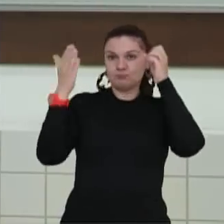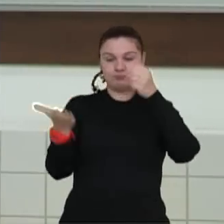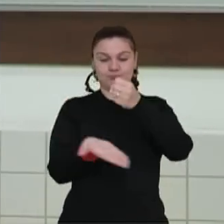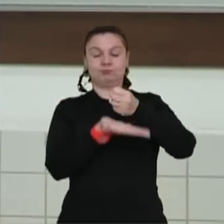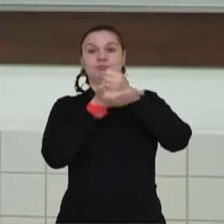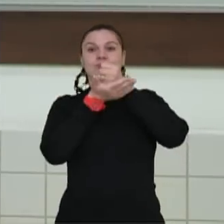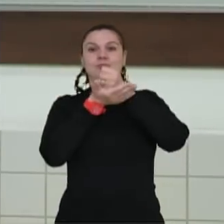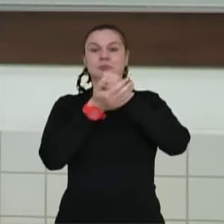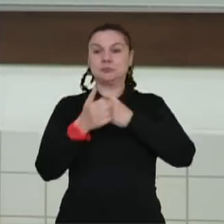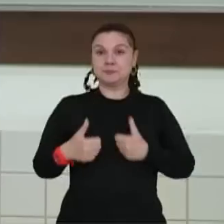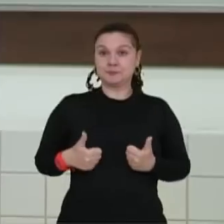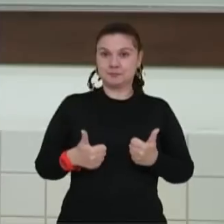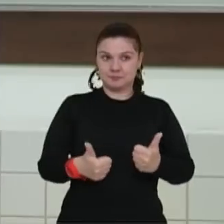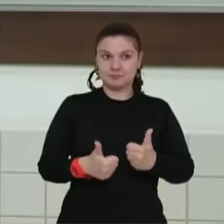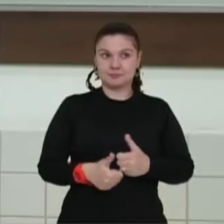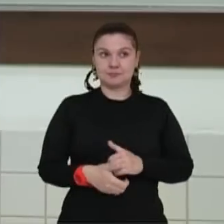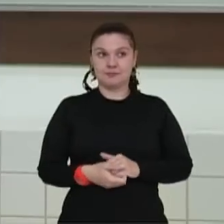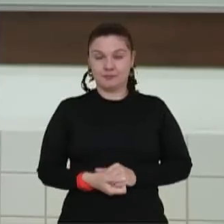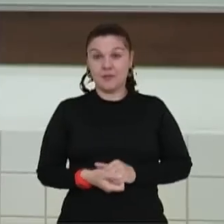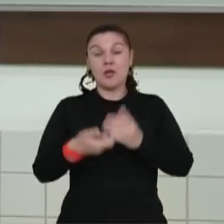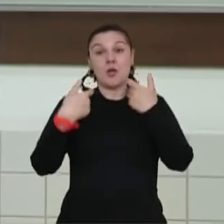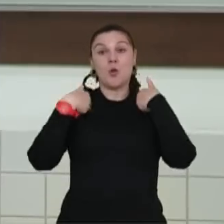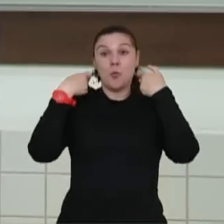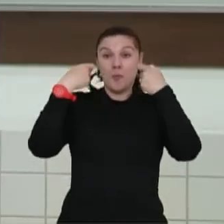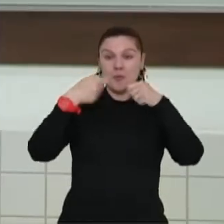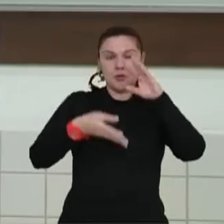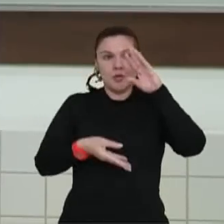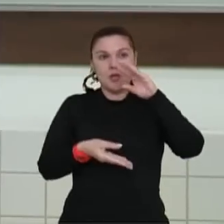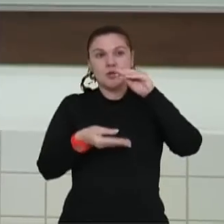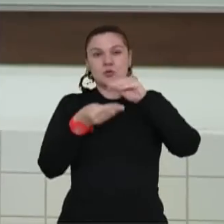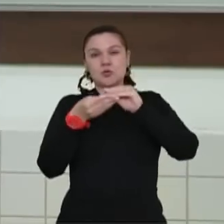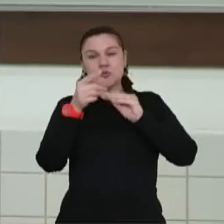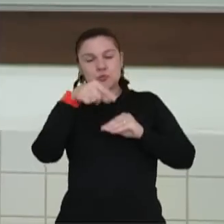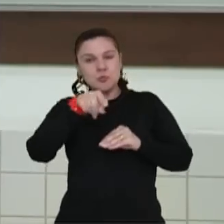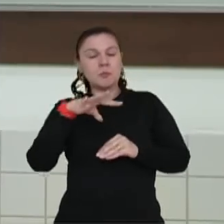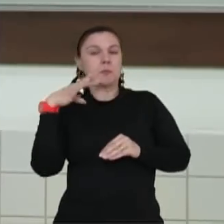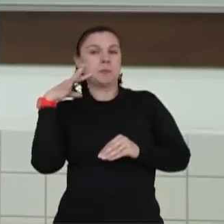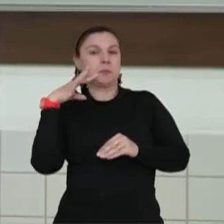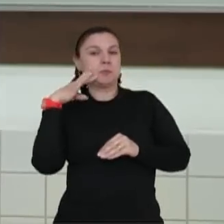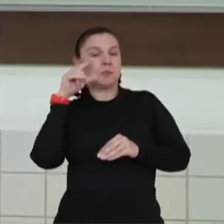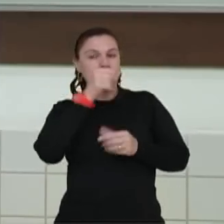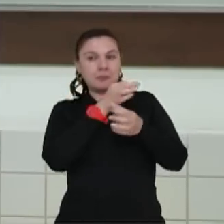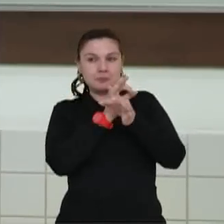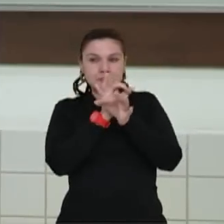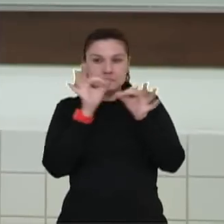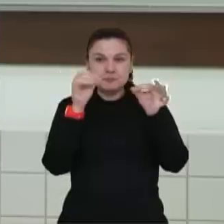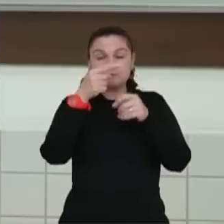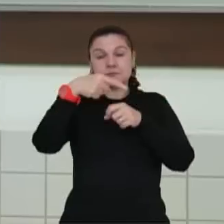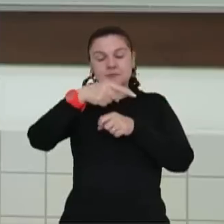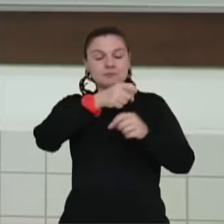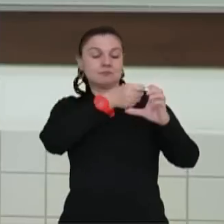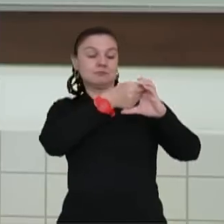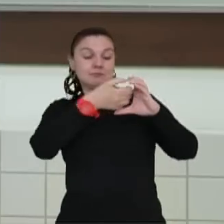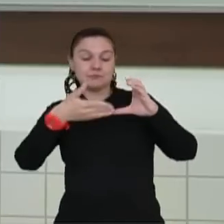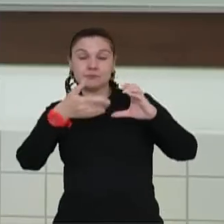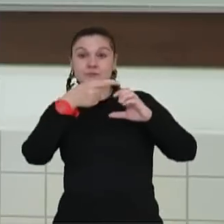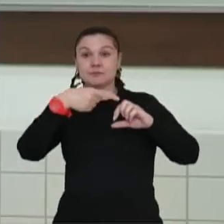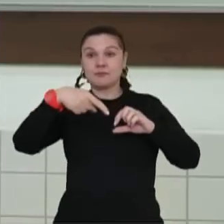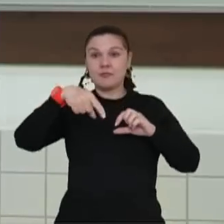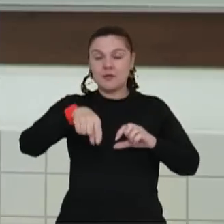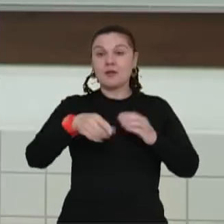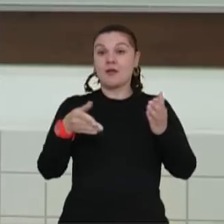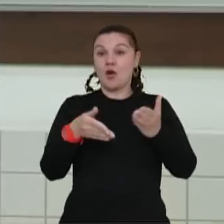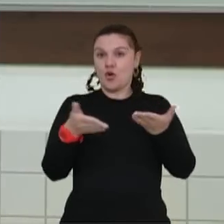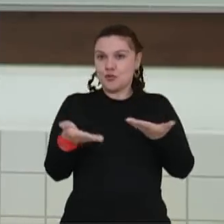bem retomada, certo? Então eu preciso de um resuminho assim bem legal, bem feitinho, com esses elementos que